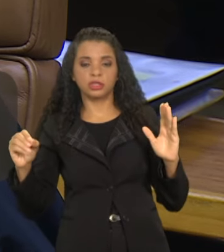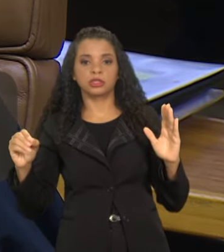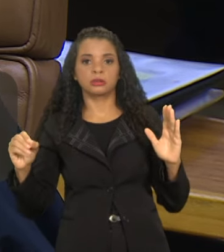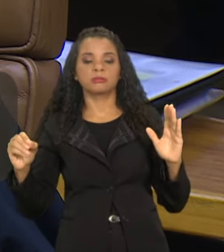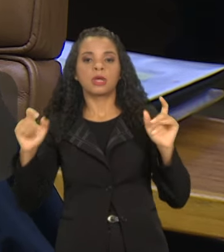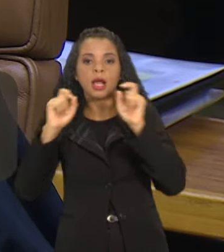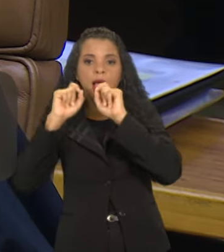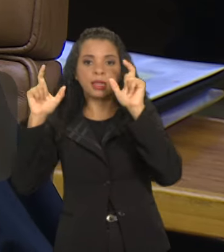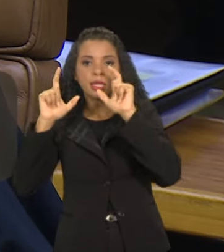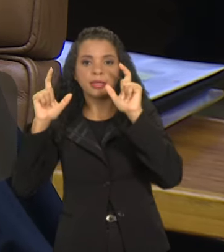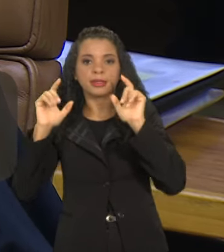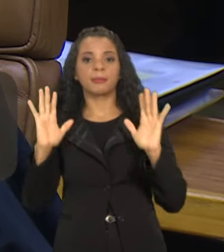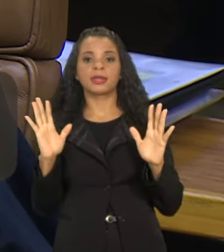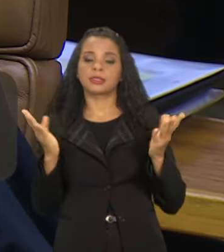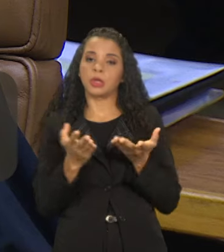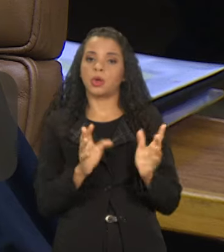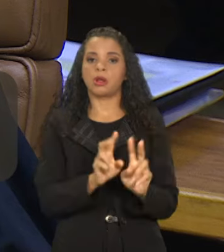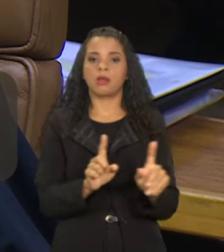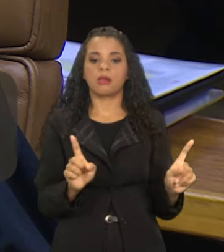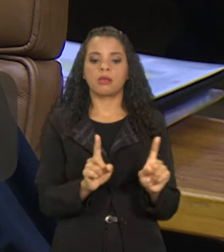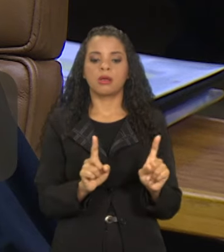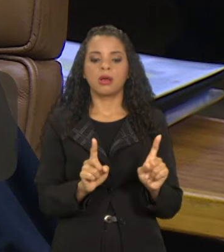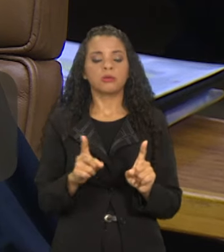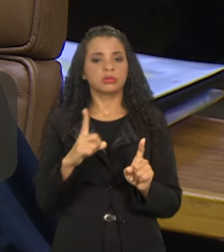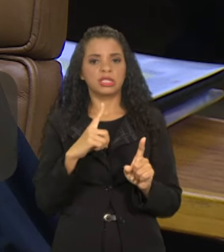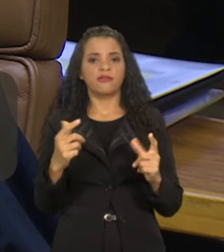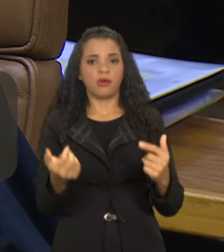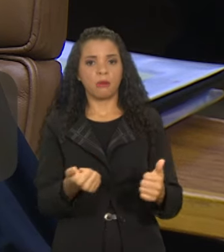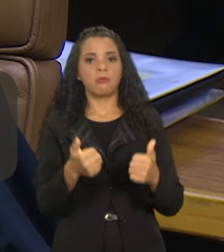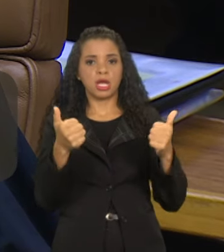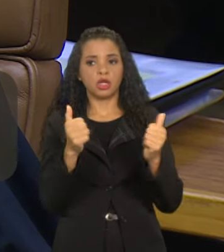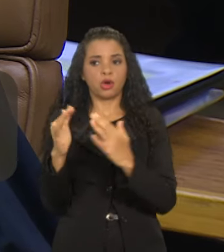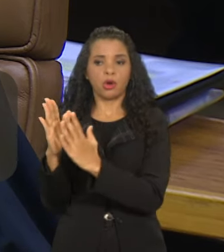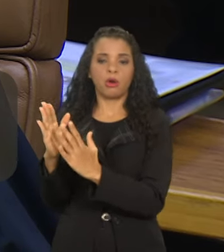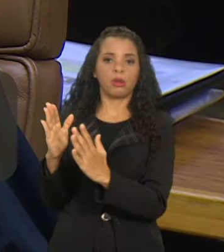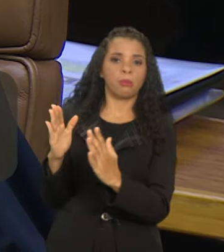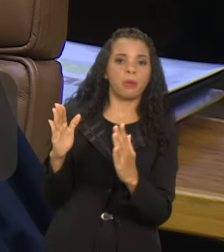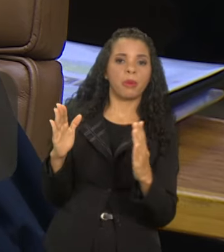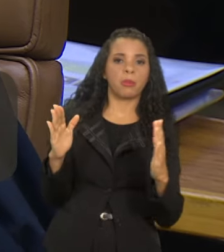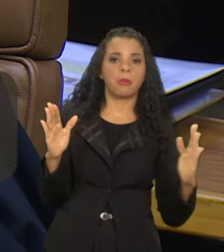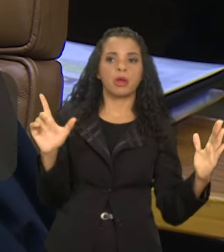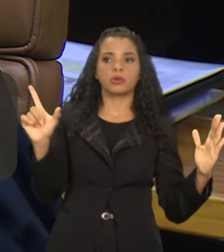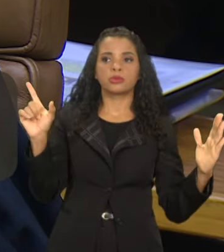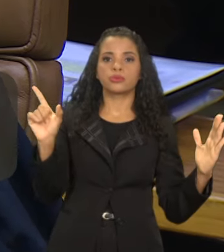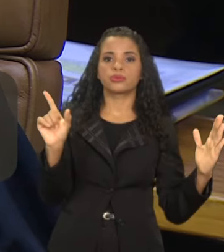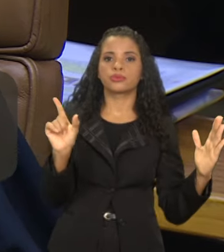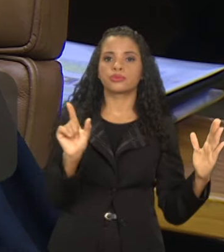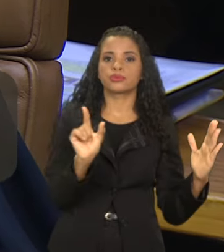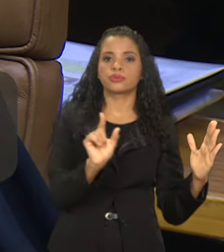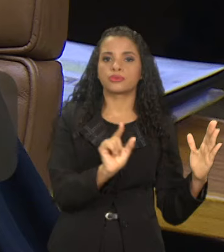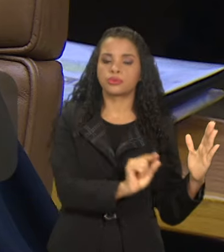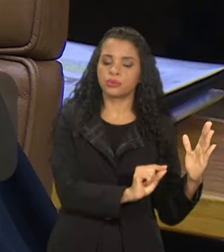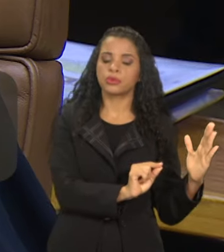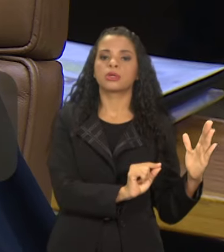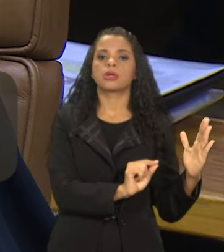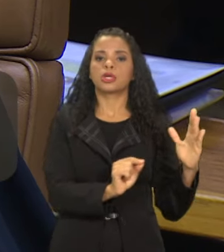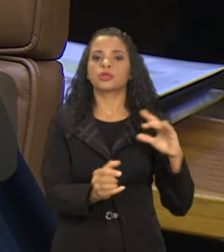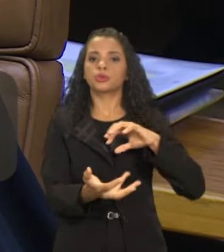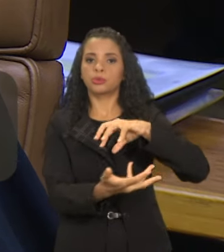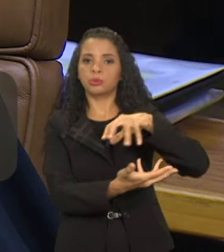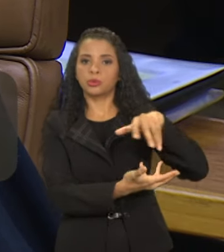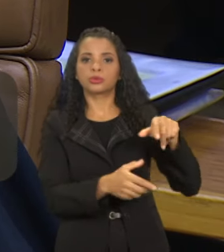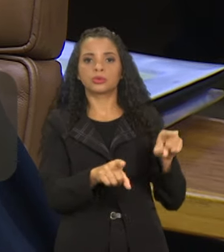A ideia é essa: se houve inegável melhora no atual contexto e cenário epidemiológico da Covid-19, não apenas no país, como no mundo, comprovado